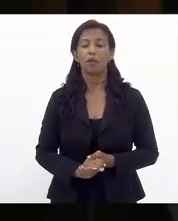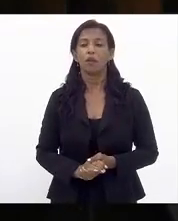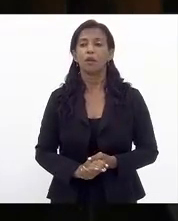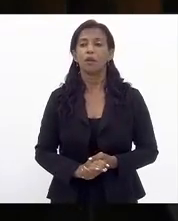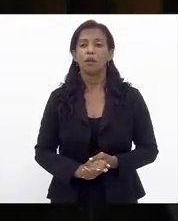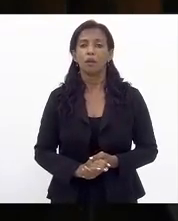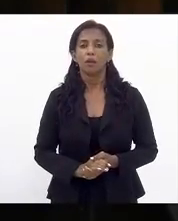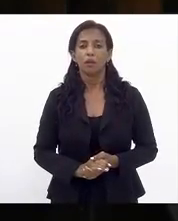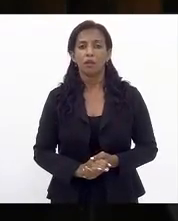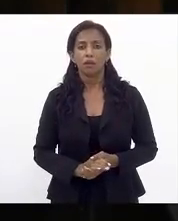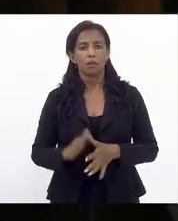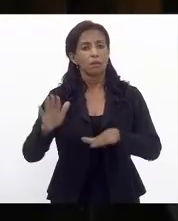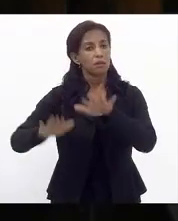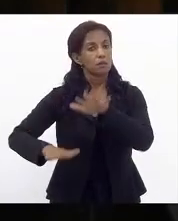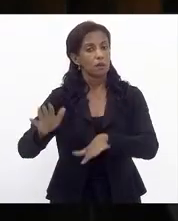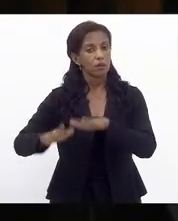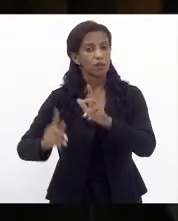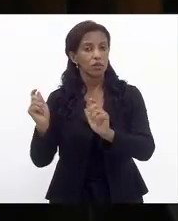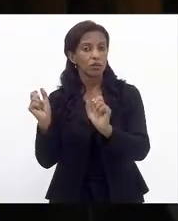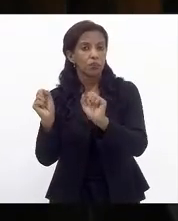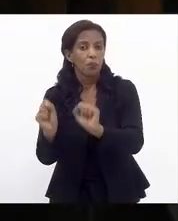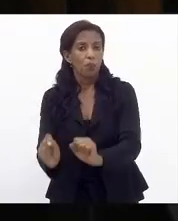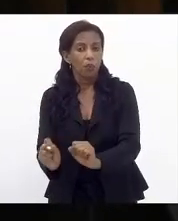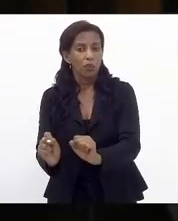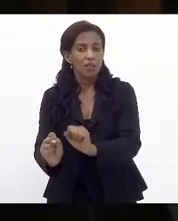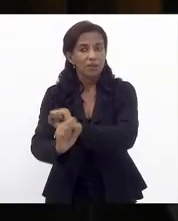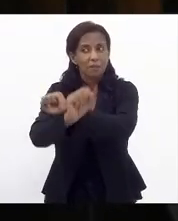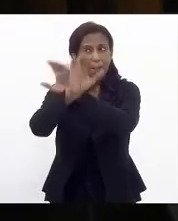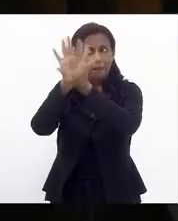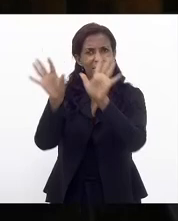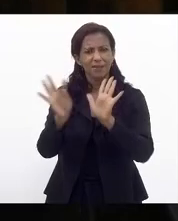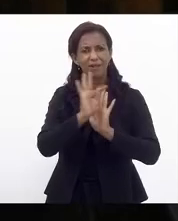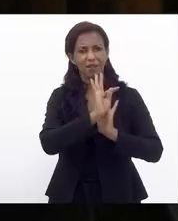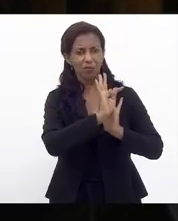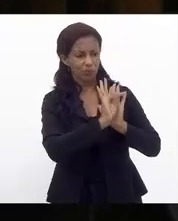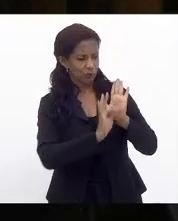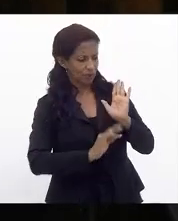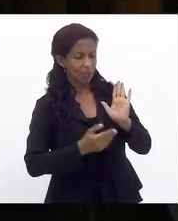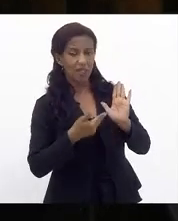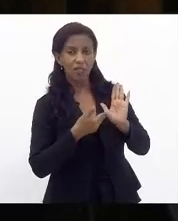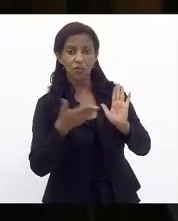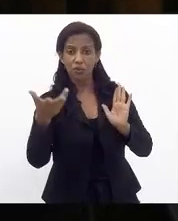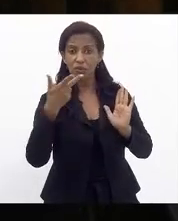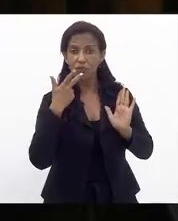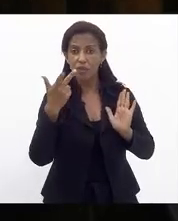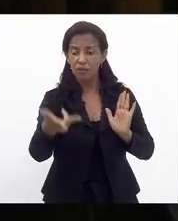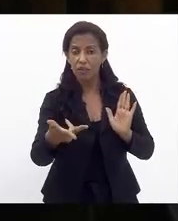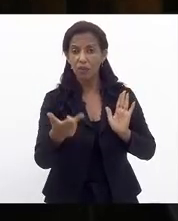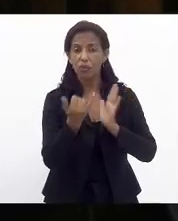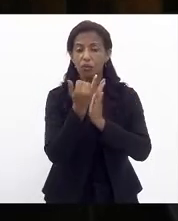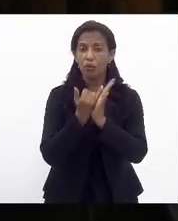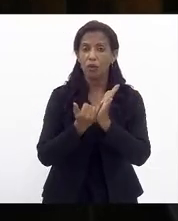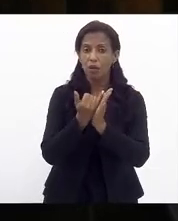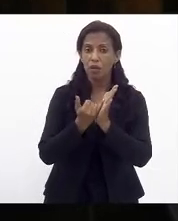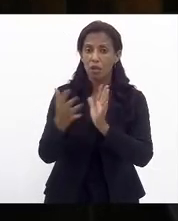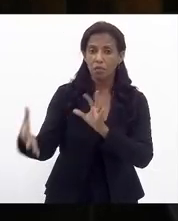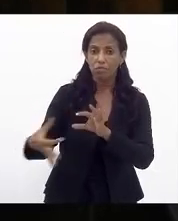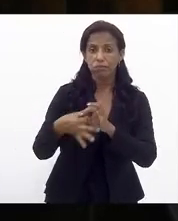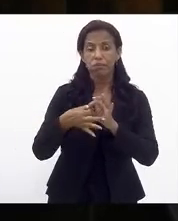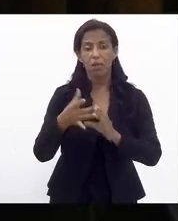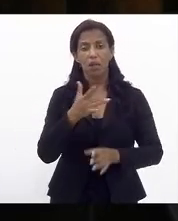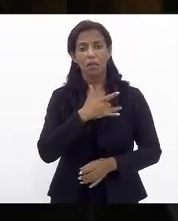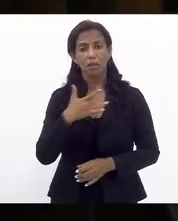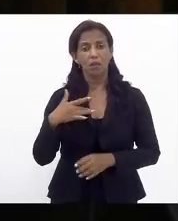agora que André perdeu a parte que talvez pudesse ficar ainda mais claro no texto isso que o André falou das receitas constante igual a